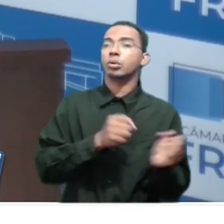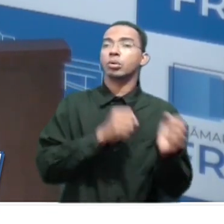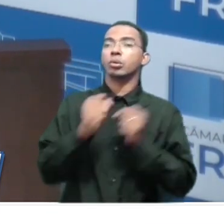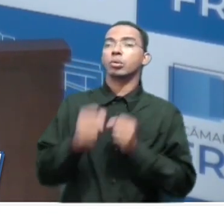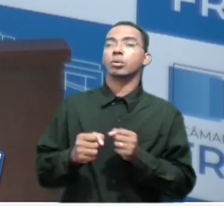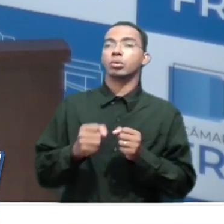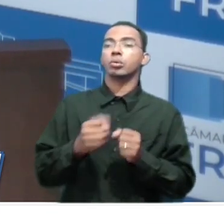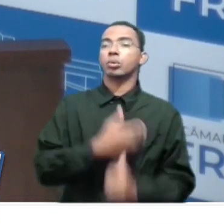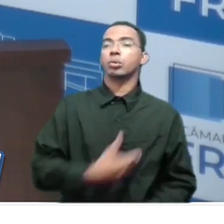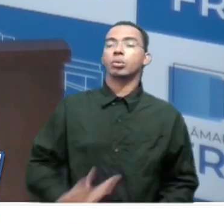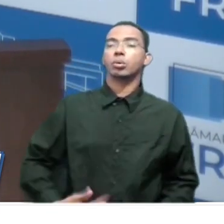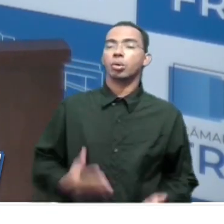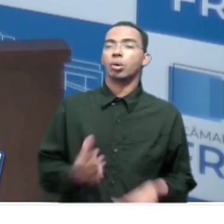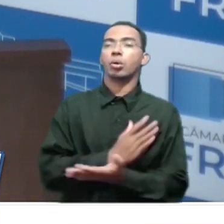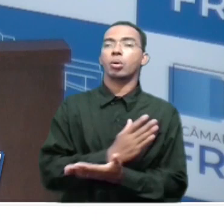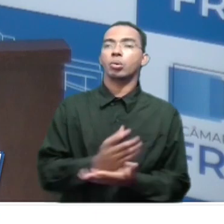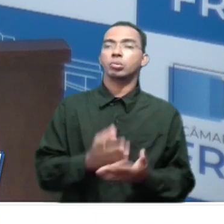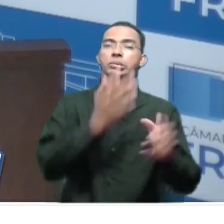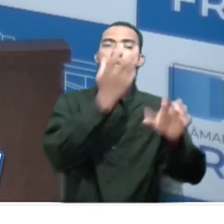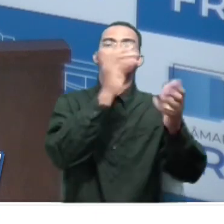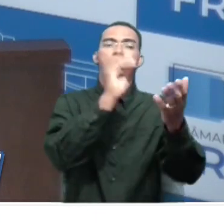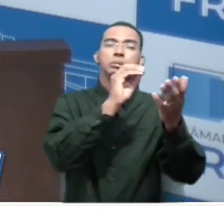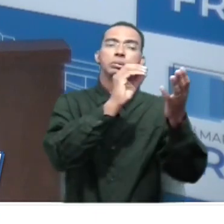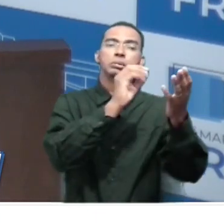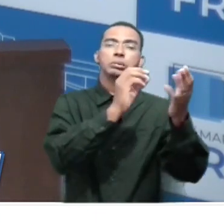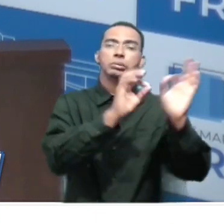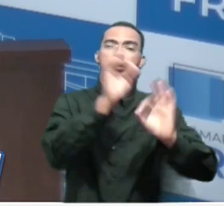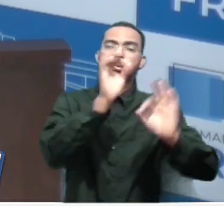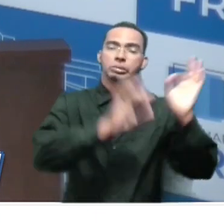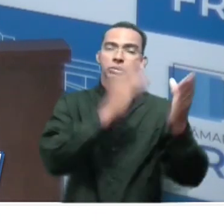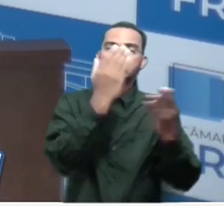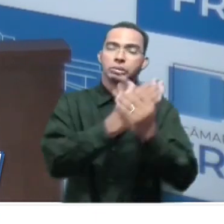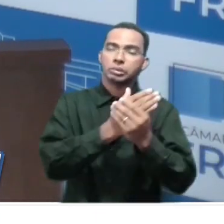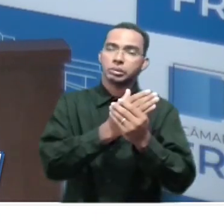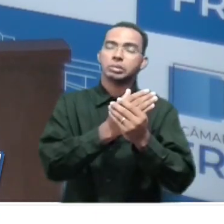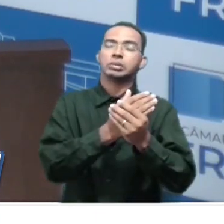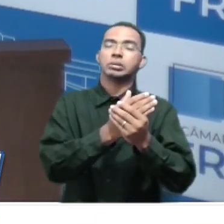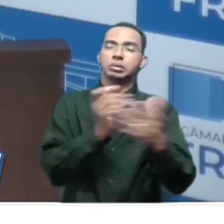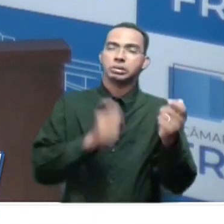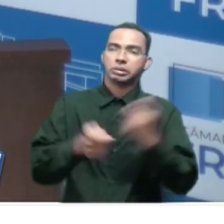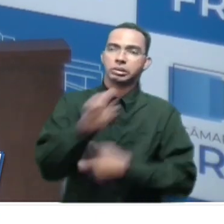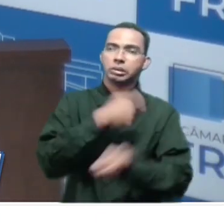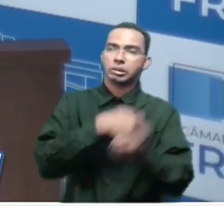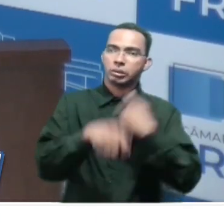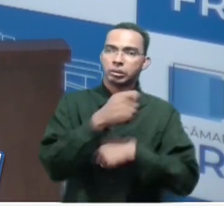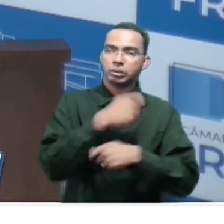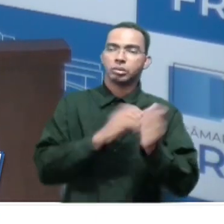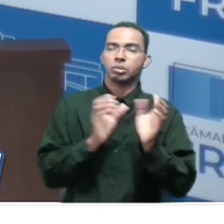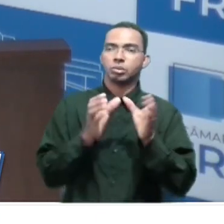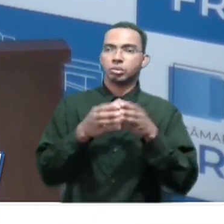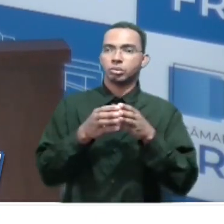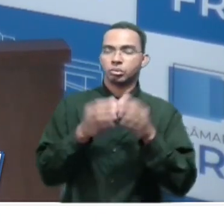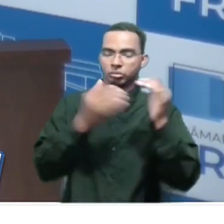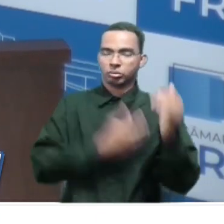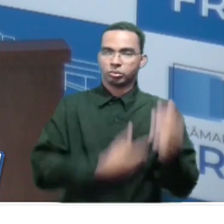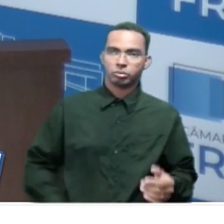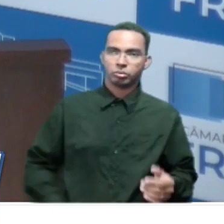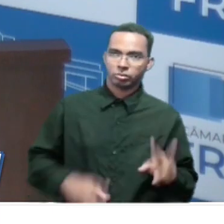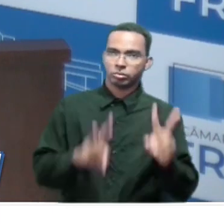de medidas disciplinares e novos procedimentos por parte dos órgãos públicos de